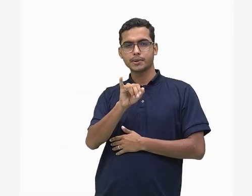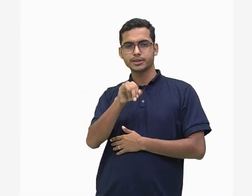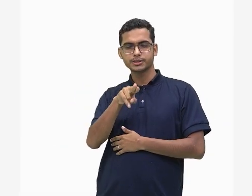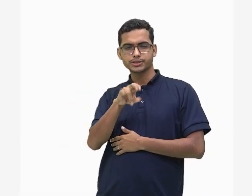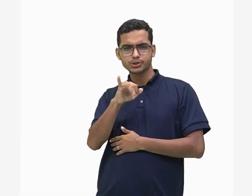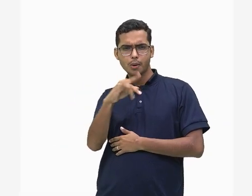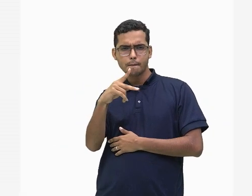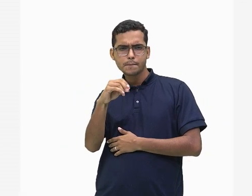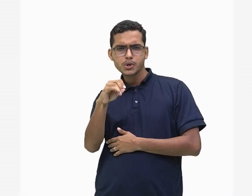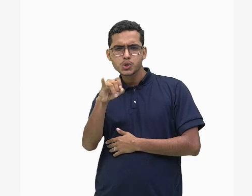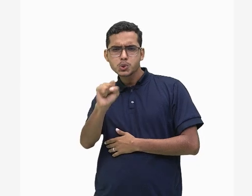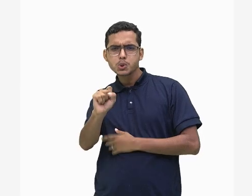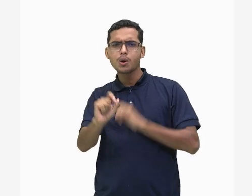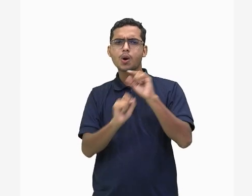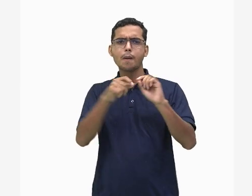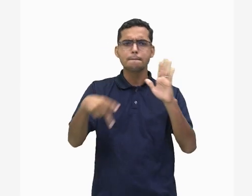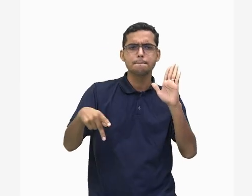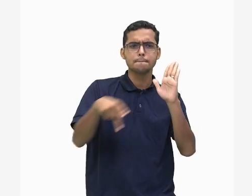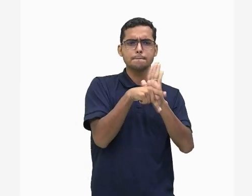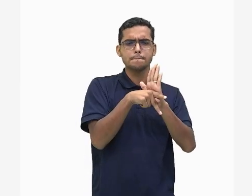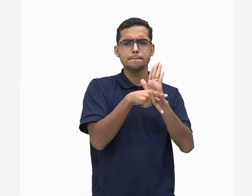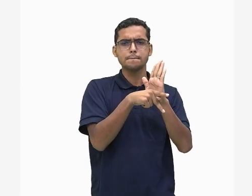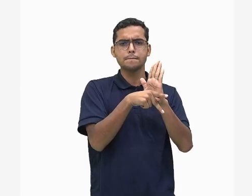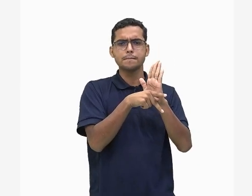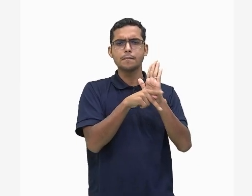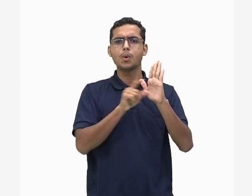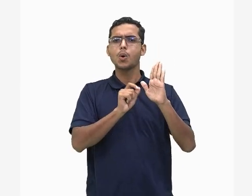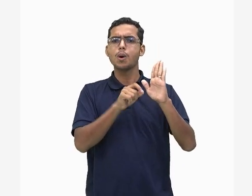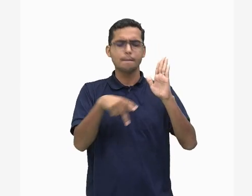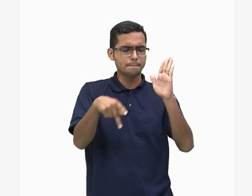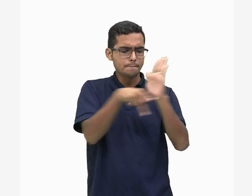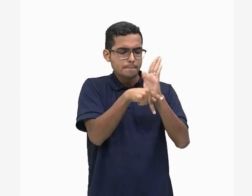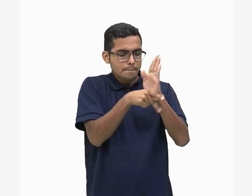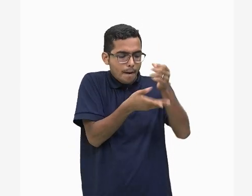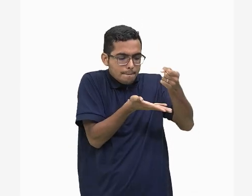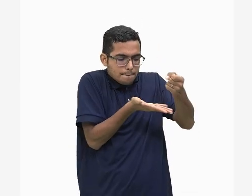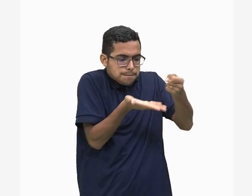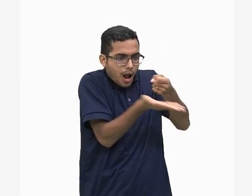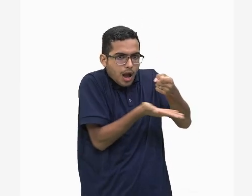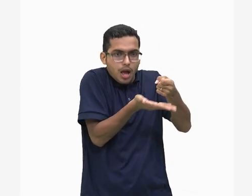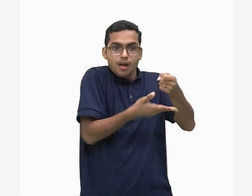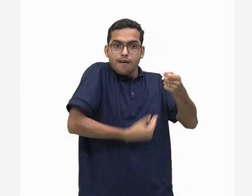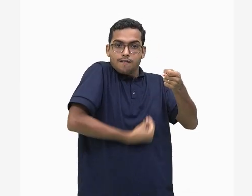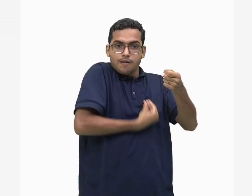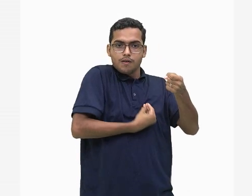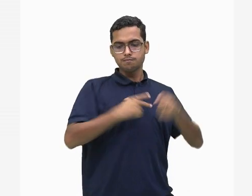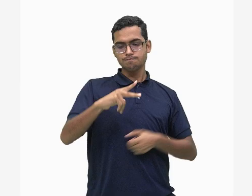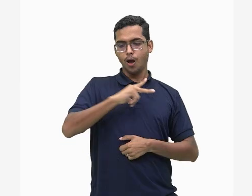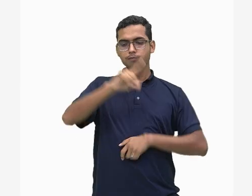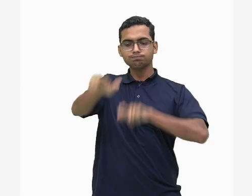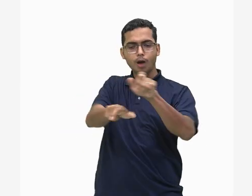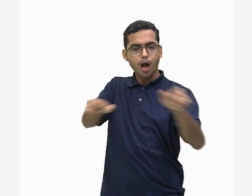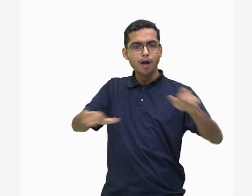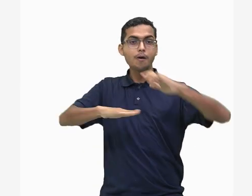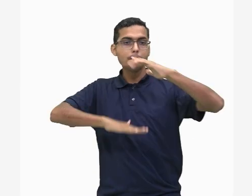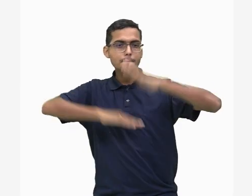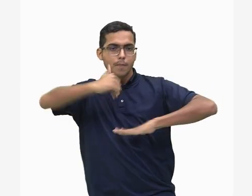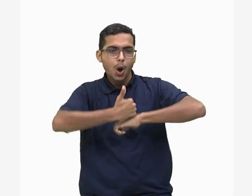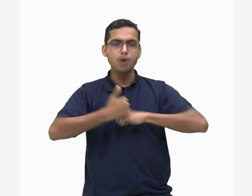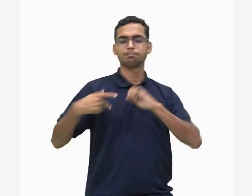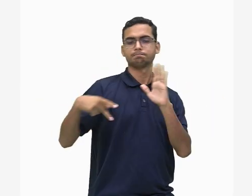Os princípios são as bases sobre as quais a vida pessoal,